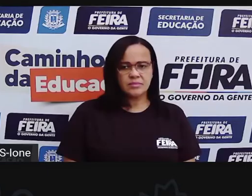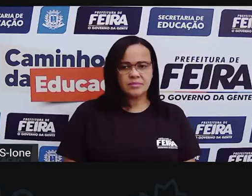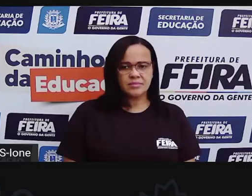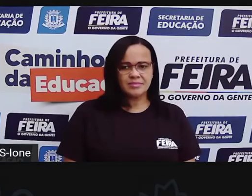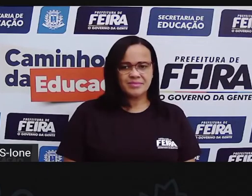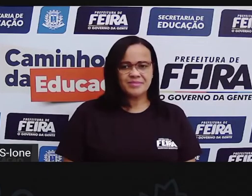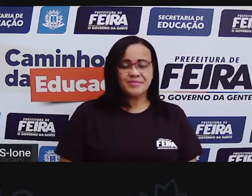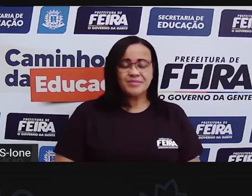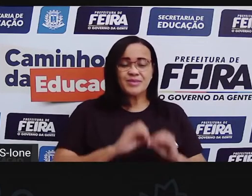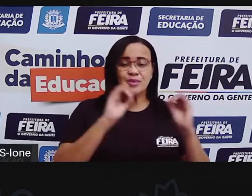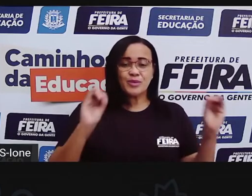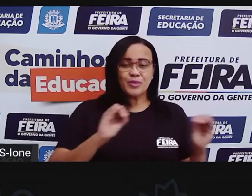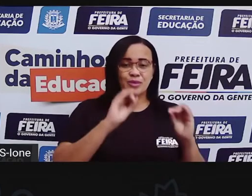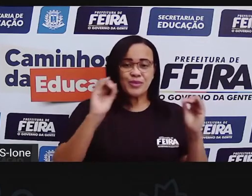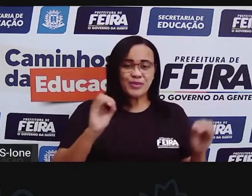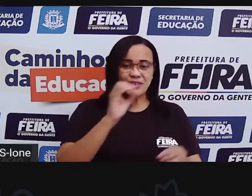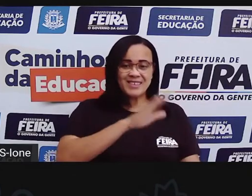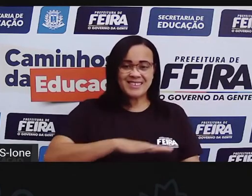Olá,